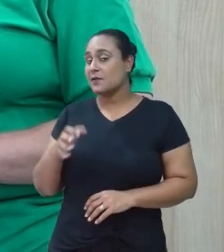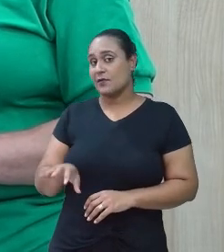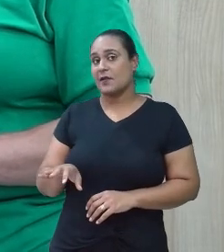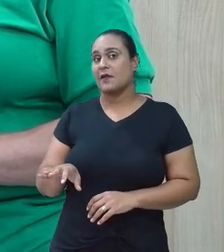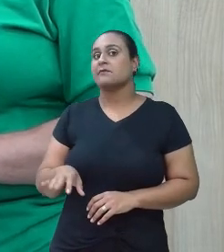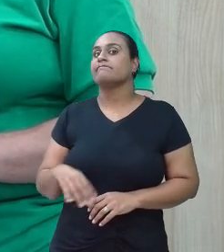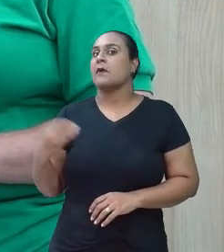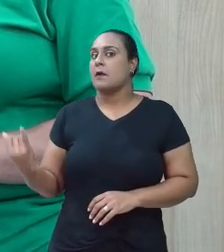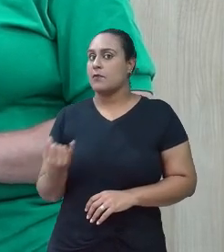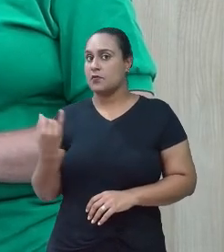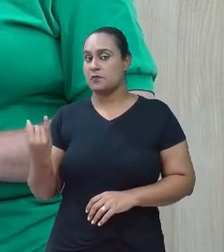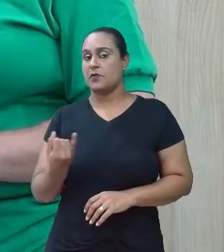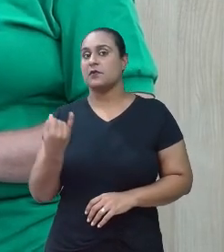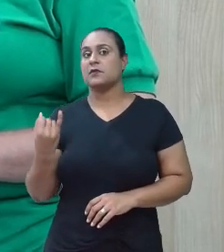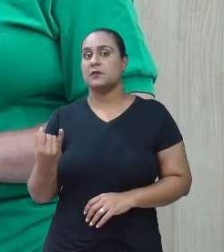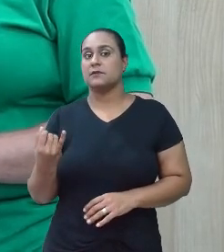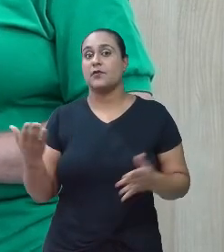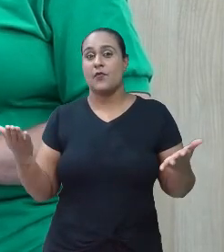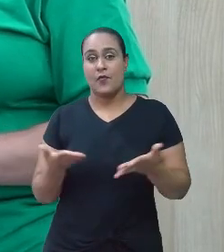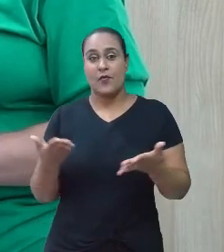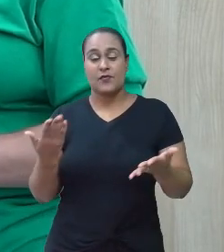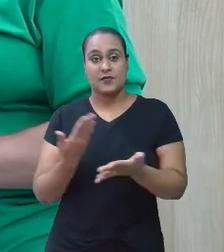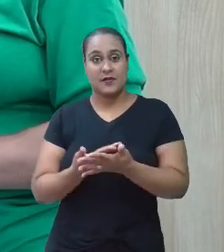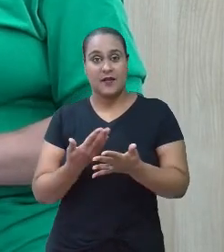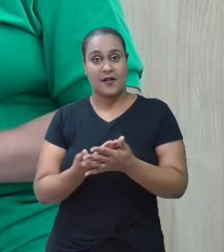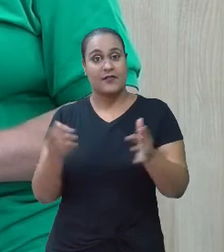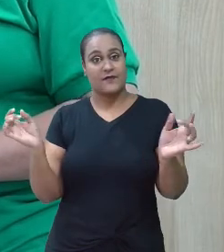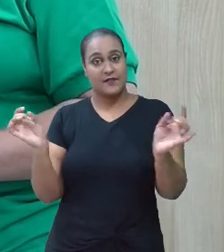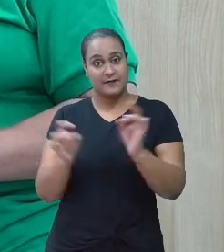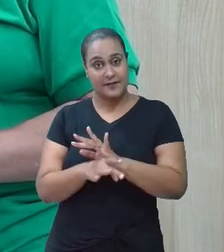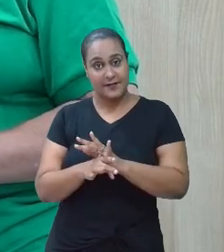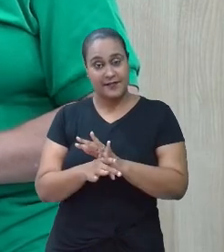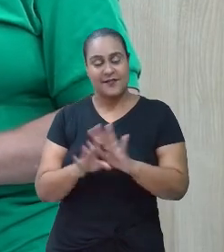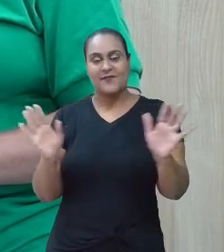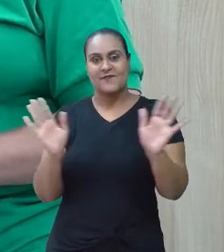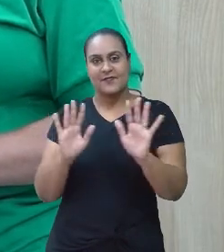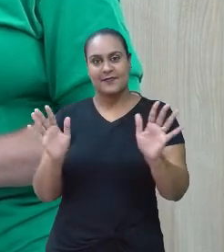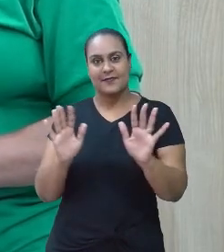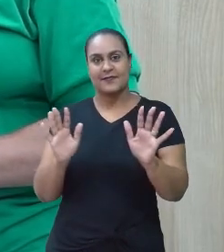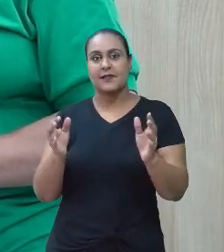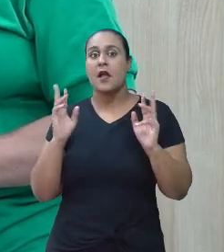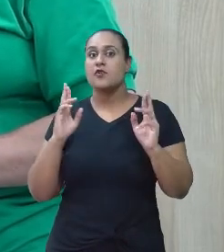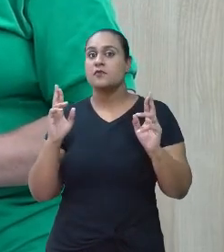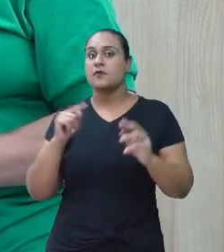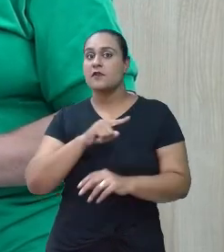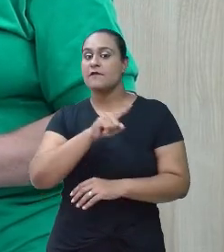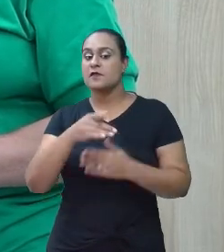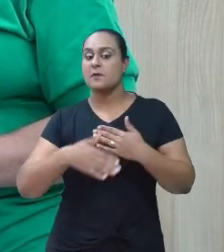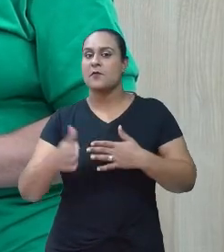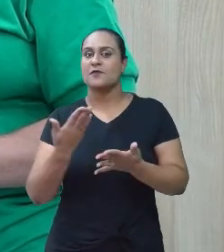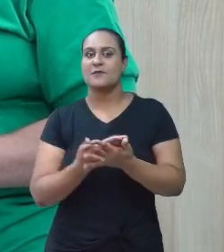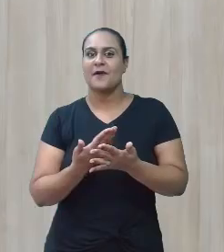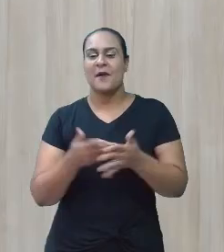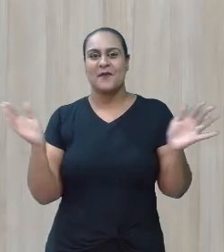É muito importante. Então, por hoje aqui, né, Cláudia, estamos nos despedindo e aguardamos vocês na próxima